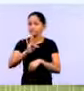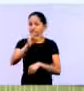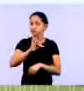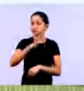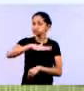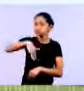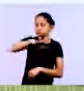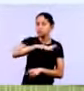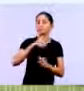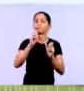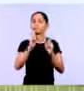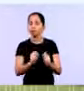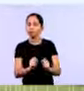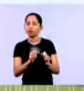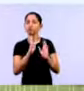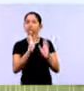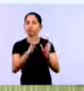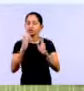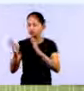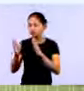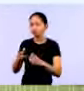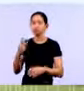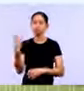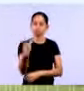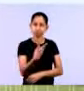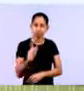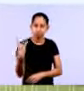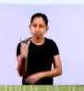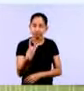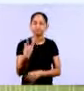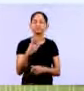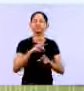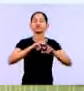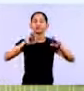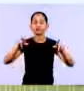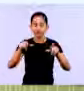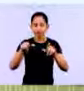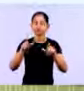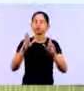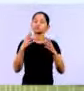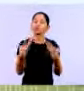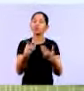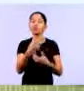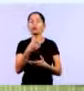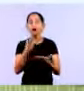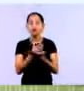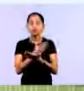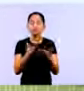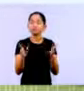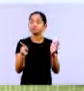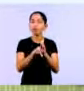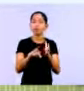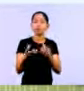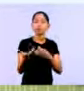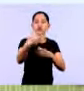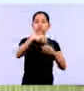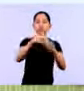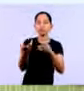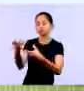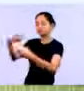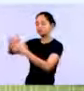Eles podem instituir determinados tributos. Nós temos tributos que são especificamente constituídos